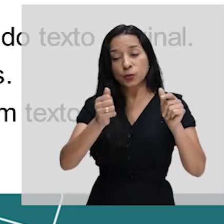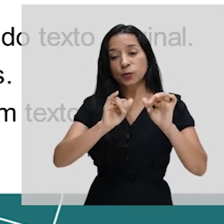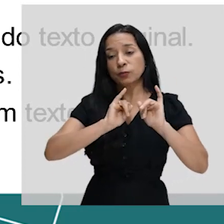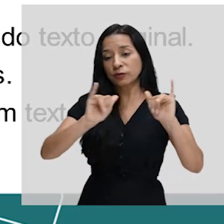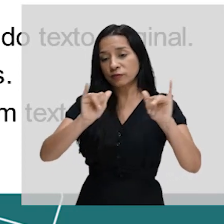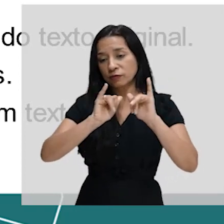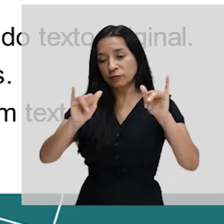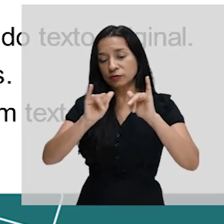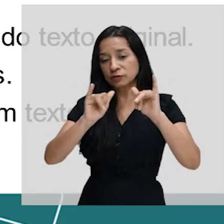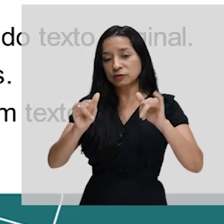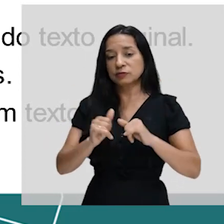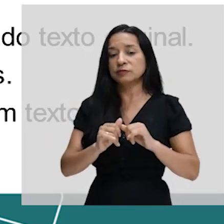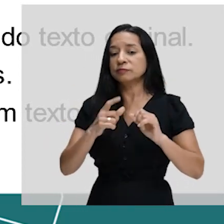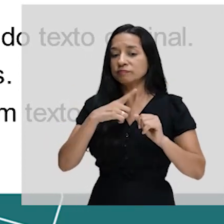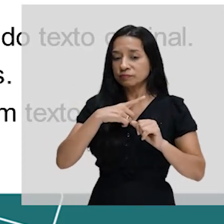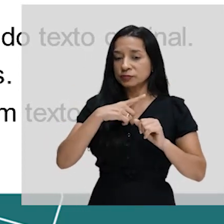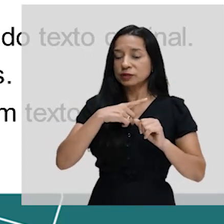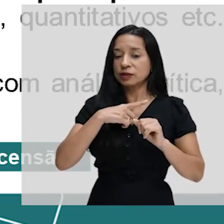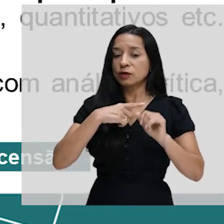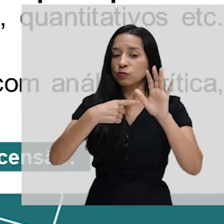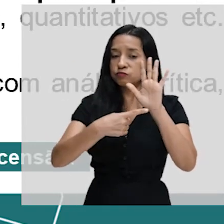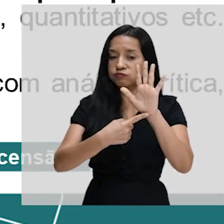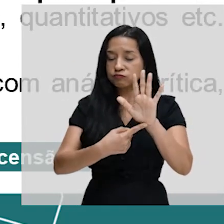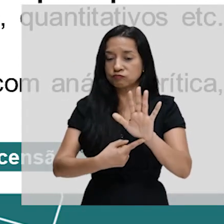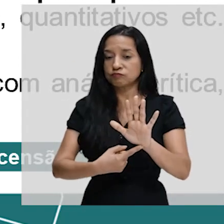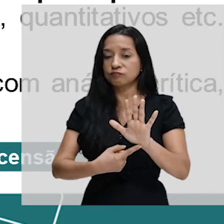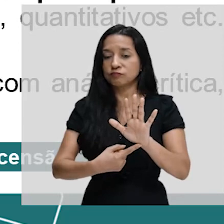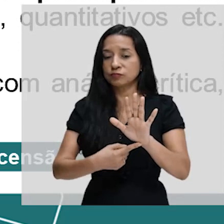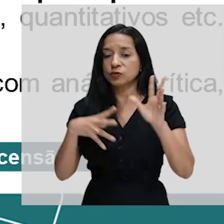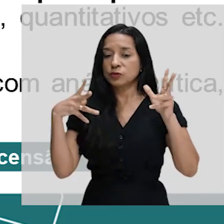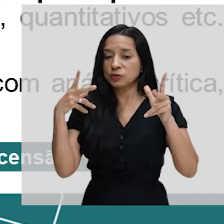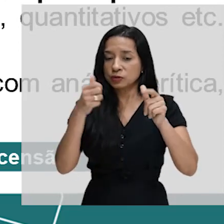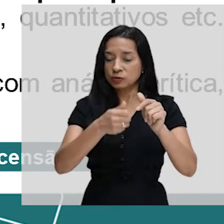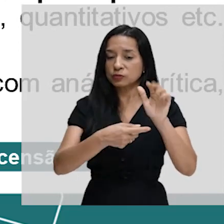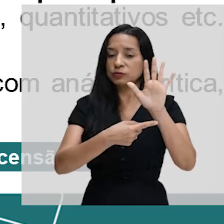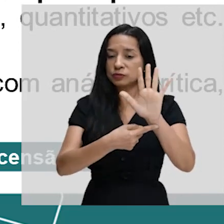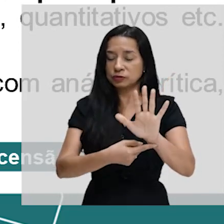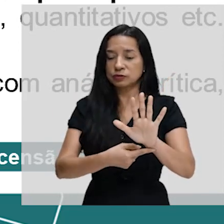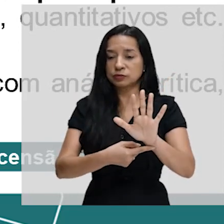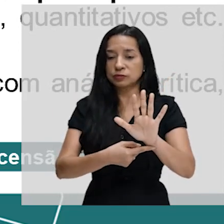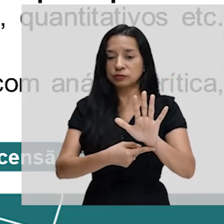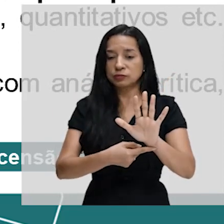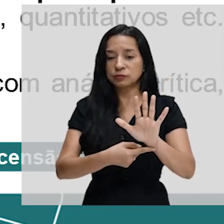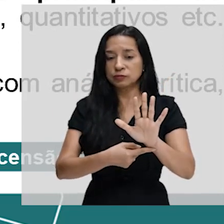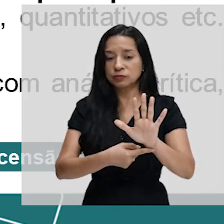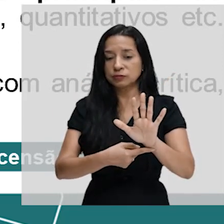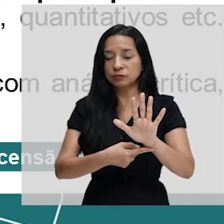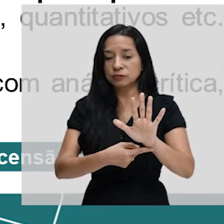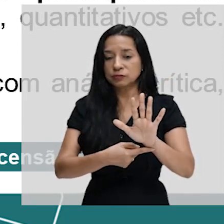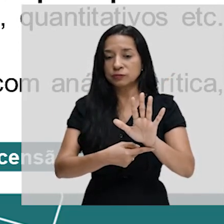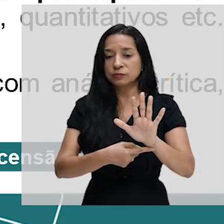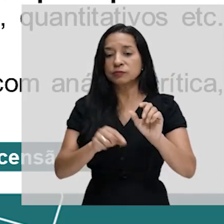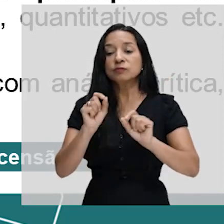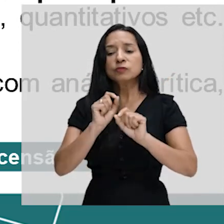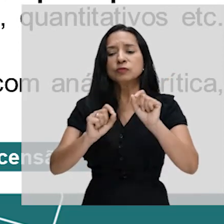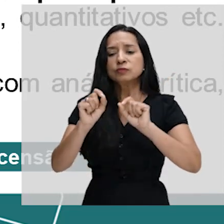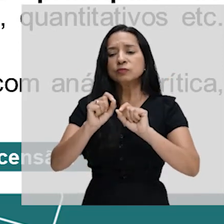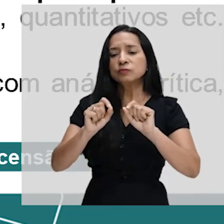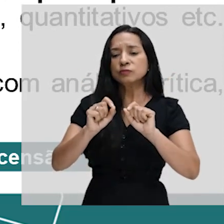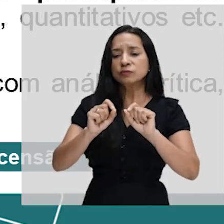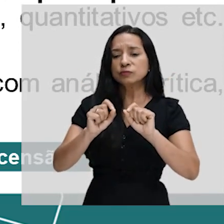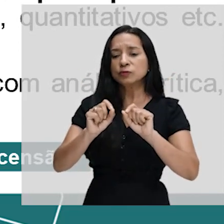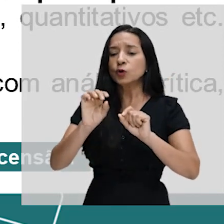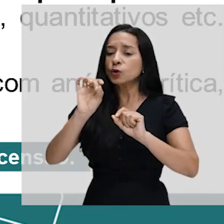passa informações. Eu posso ter um resumo indicativo, tá? Que ele vai estar